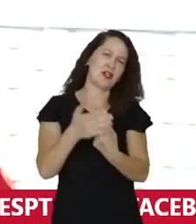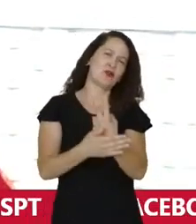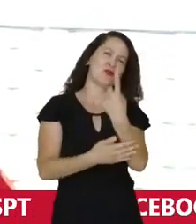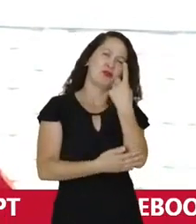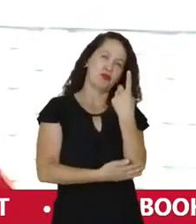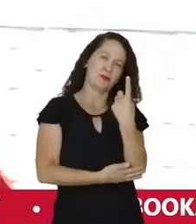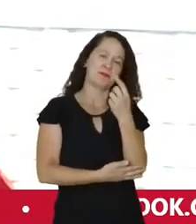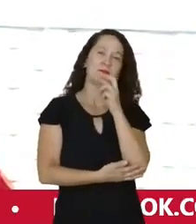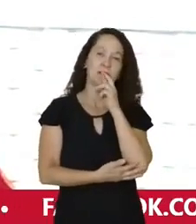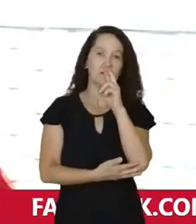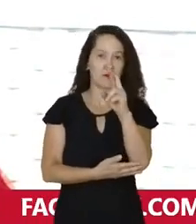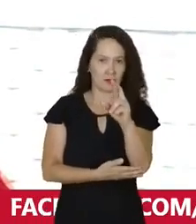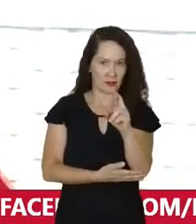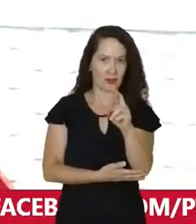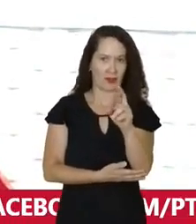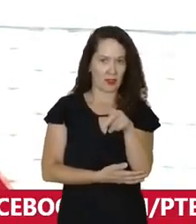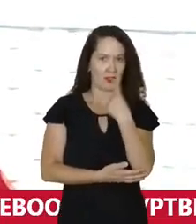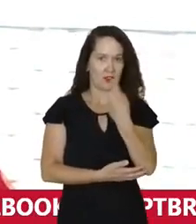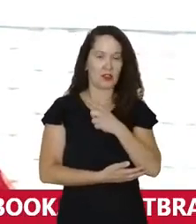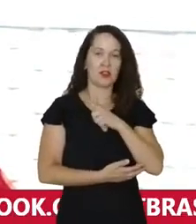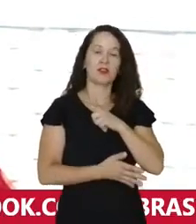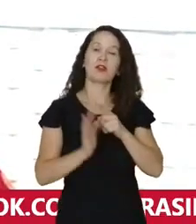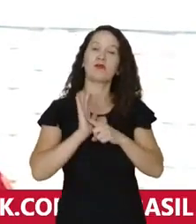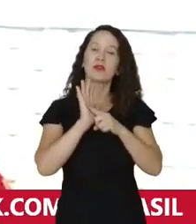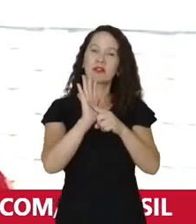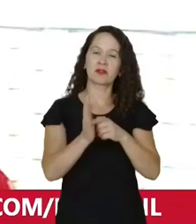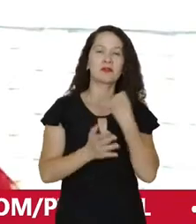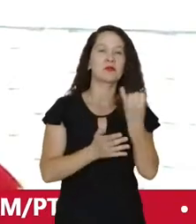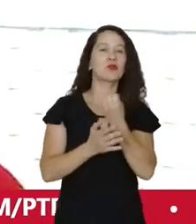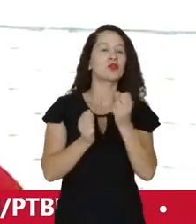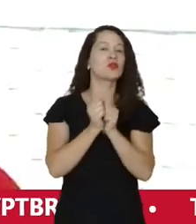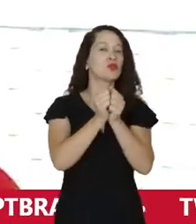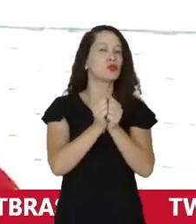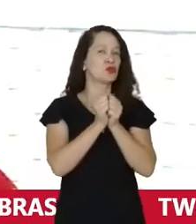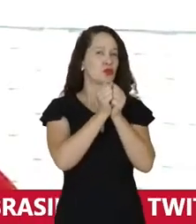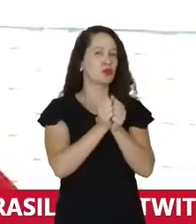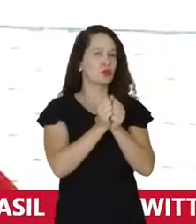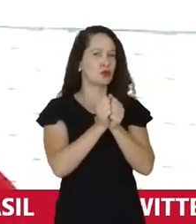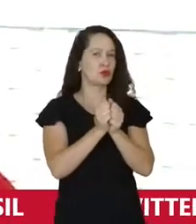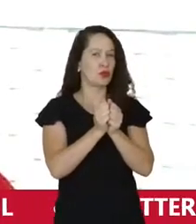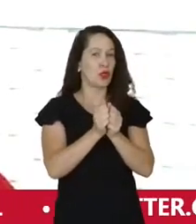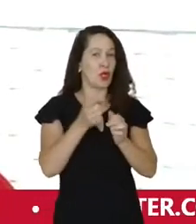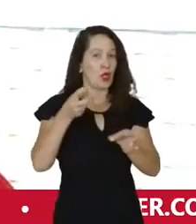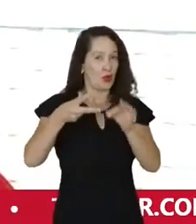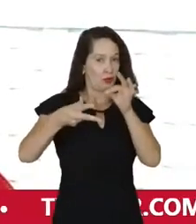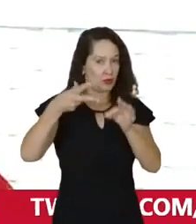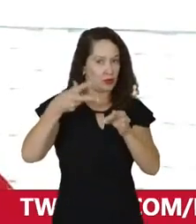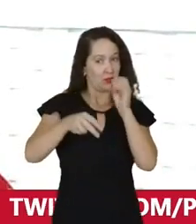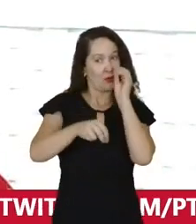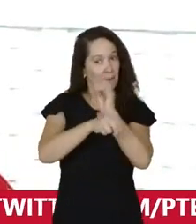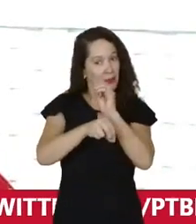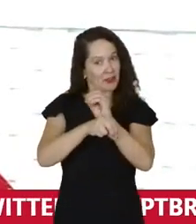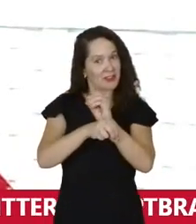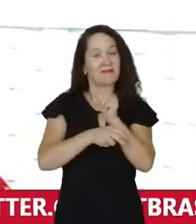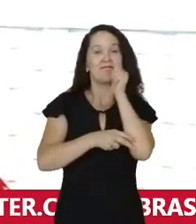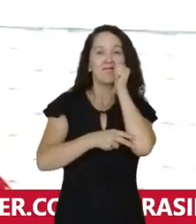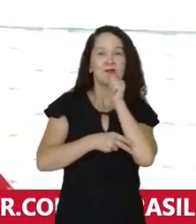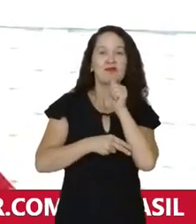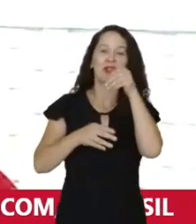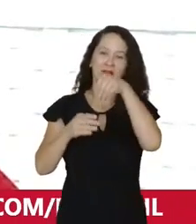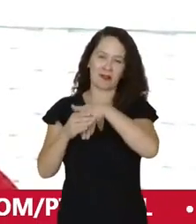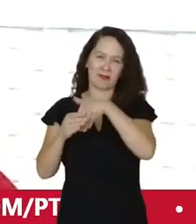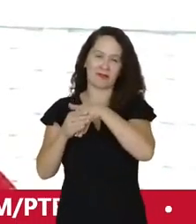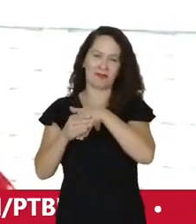essas respostas, uma coisa que a gente tem pautado bastante também junto ao Judiciário, a necessidade de proteção das parlamentares.